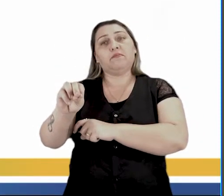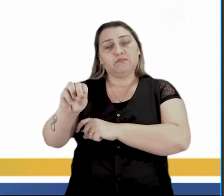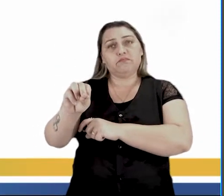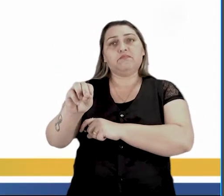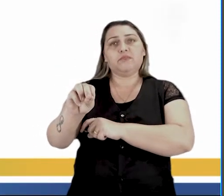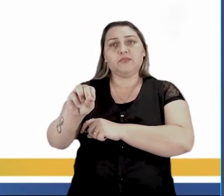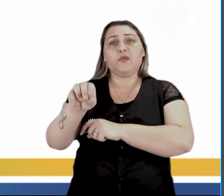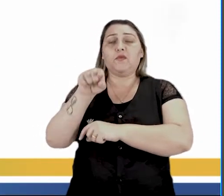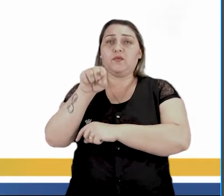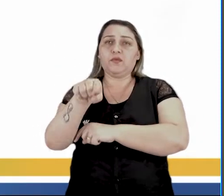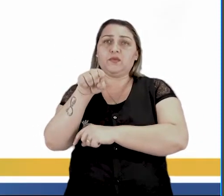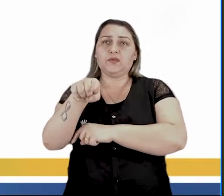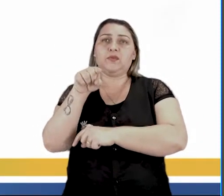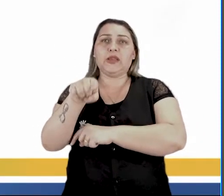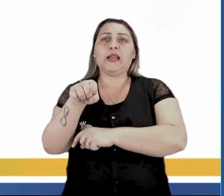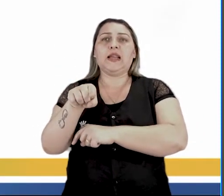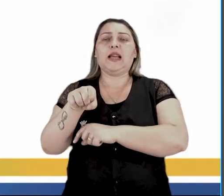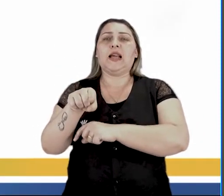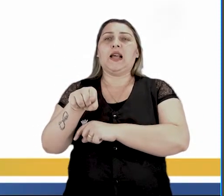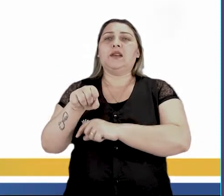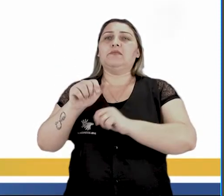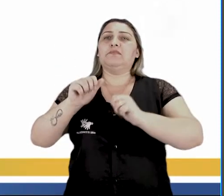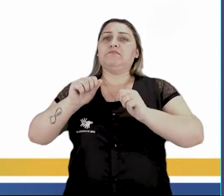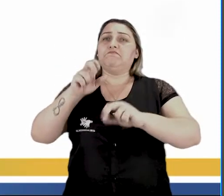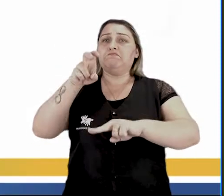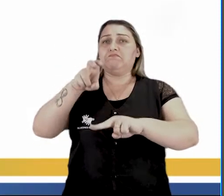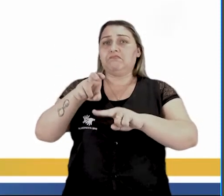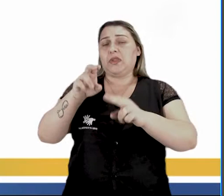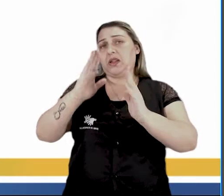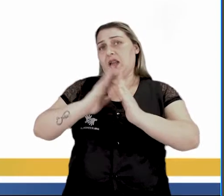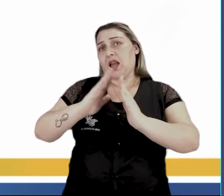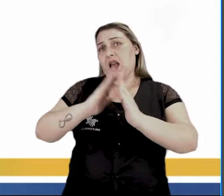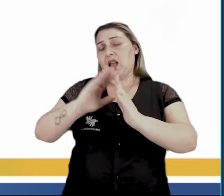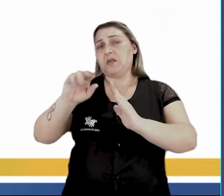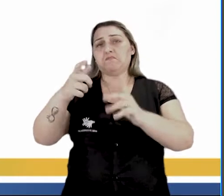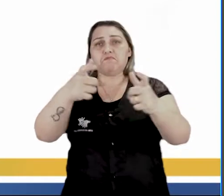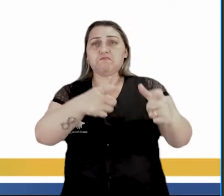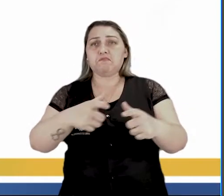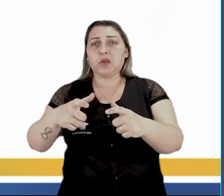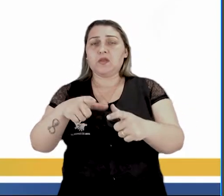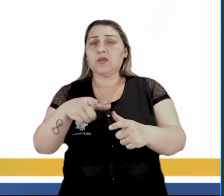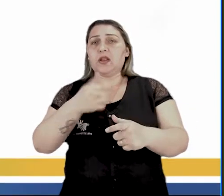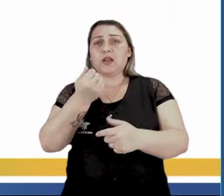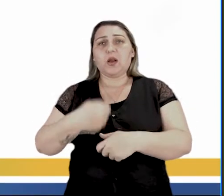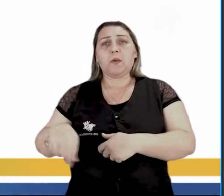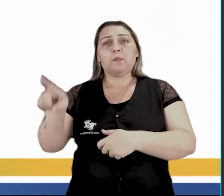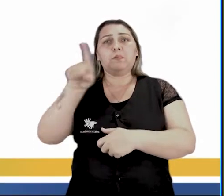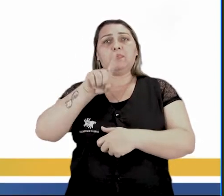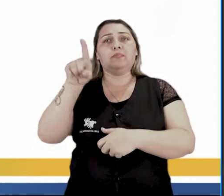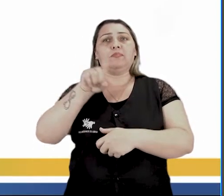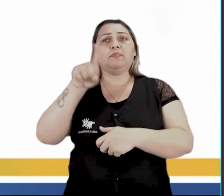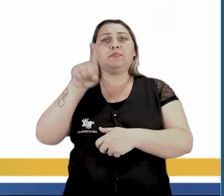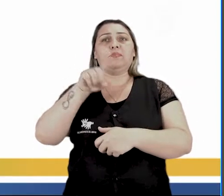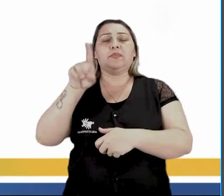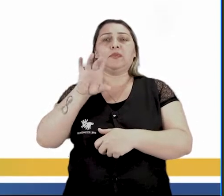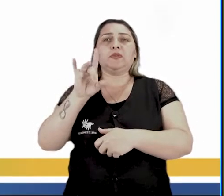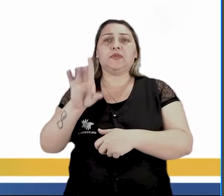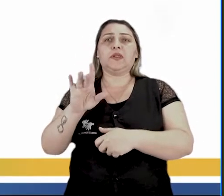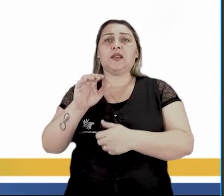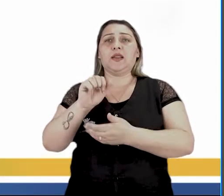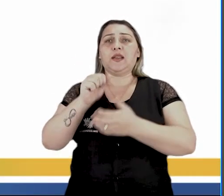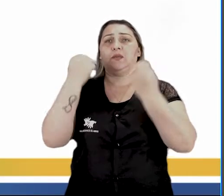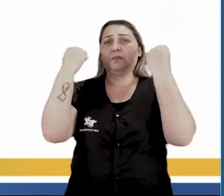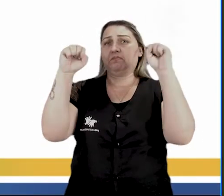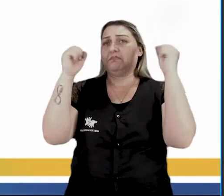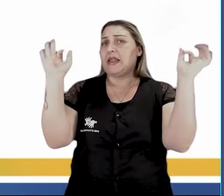passivo, que é aquele que você fica bem acomodado ou na sua casa ou em algum espaço que você não precisa fazer nenhum tipo de